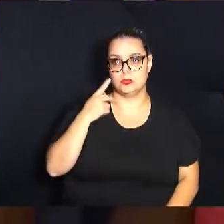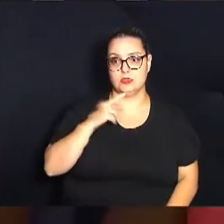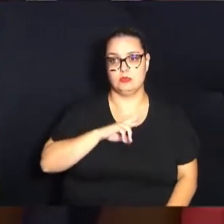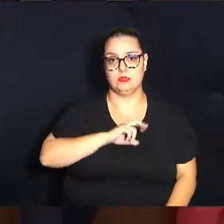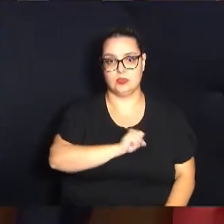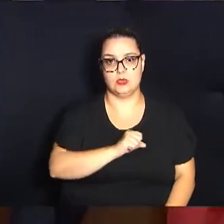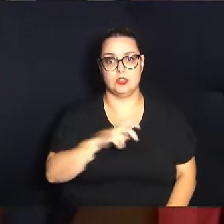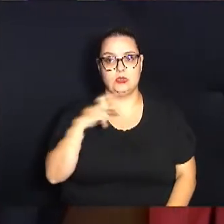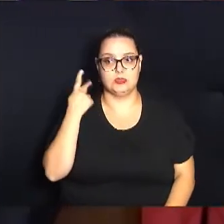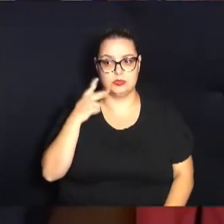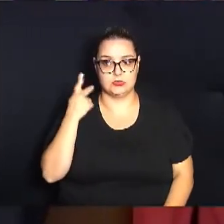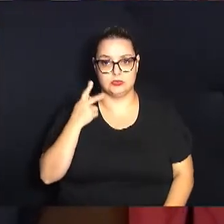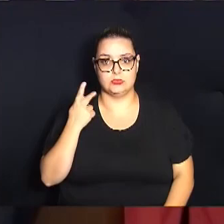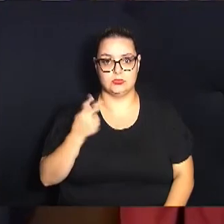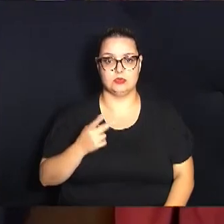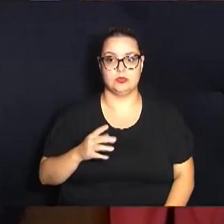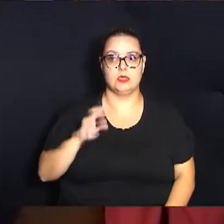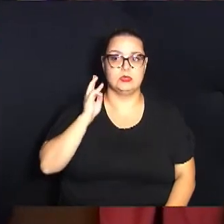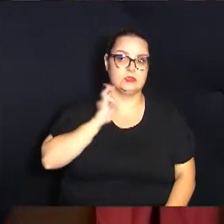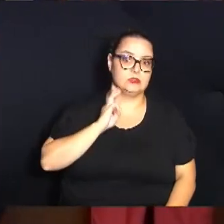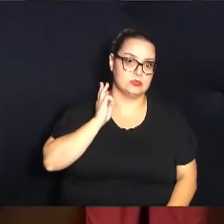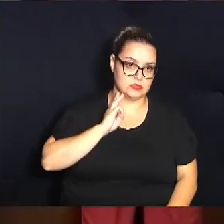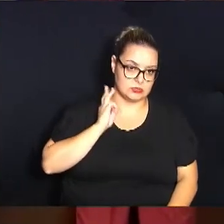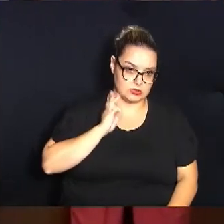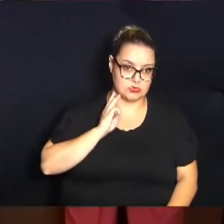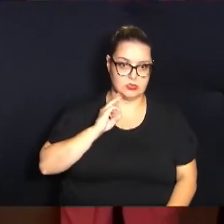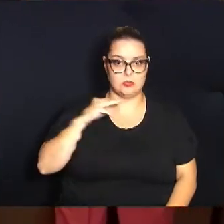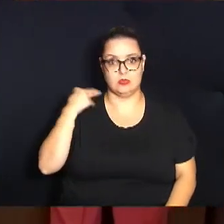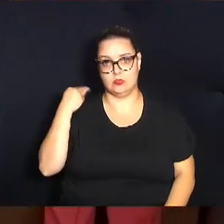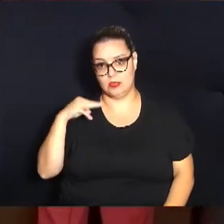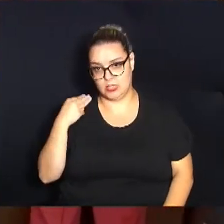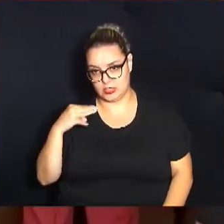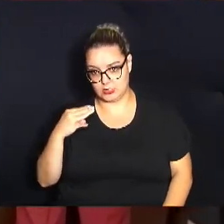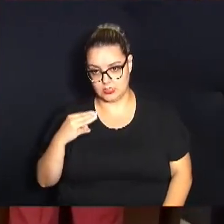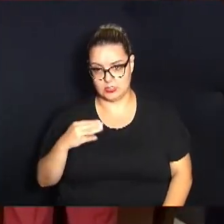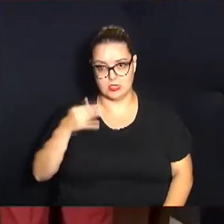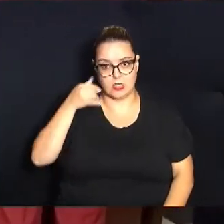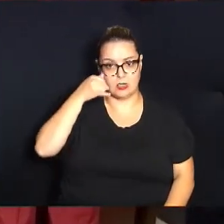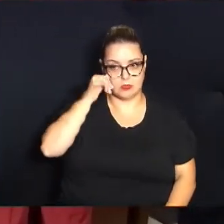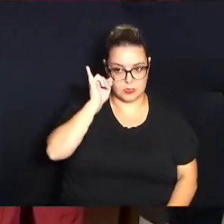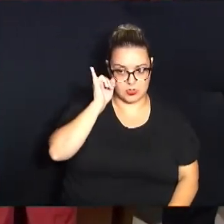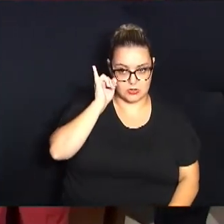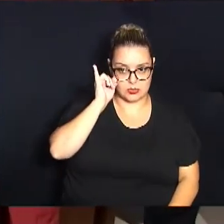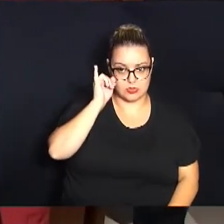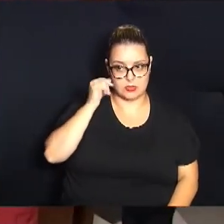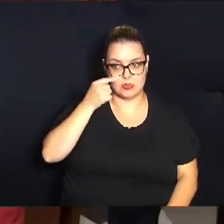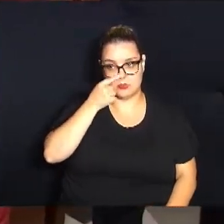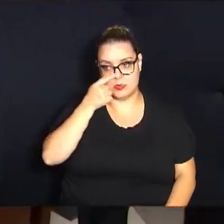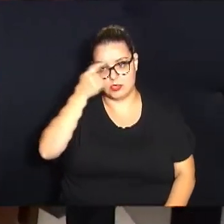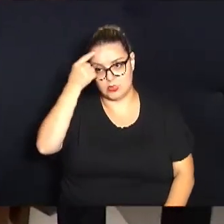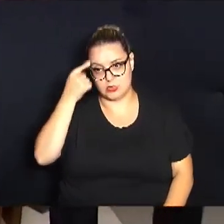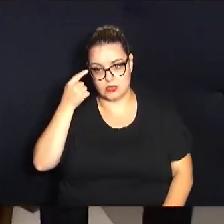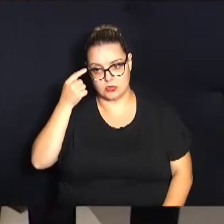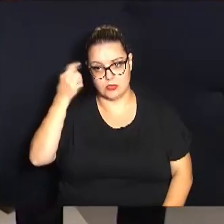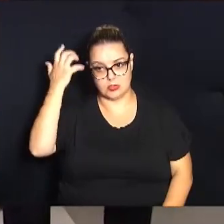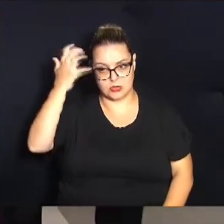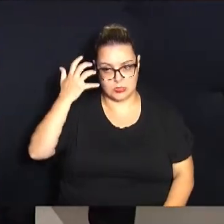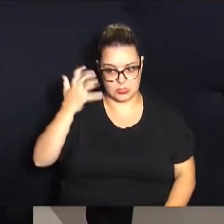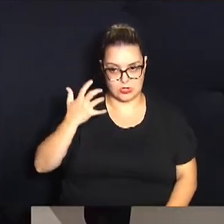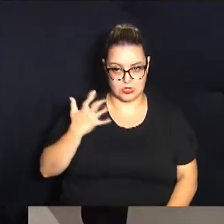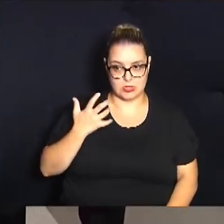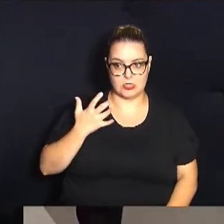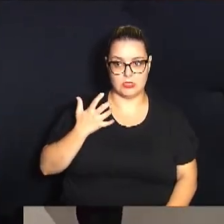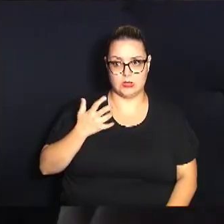os vereadores Cecílio Santos, Mariana Conte, Paulo Búfalo, Paola Miguel, Guida